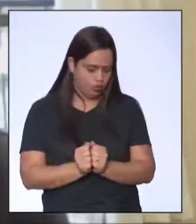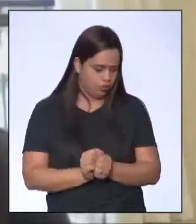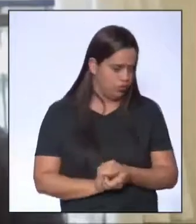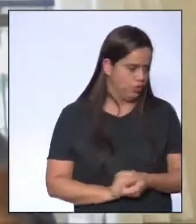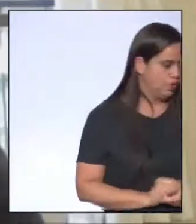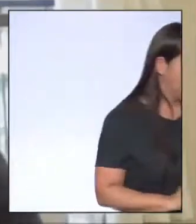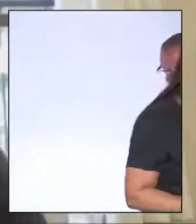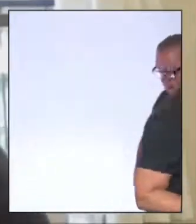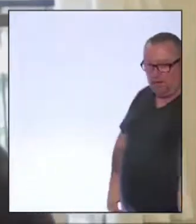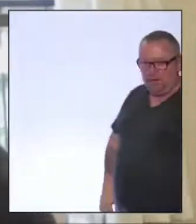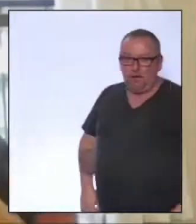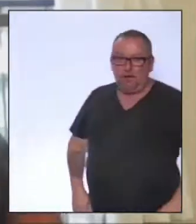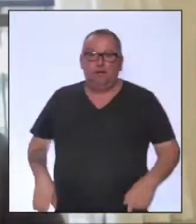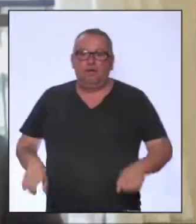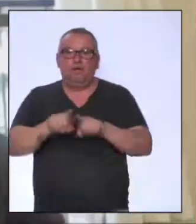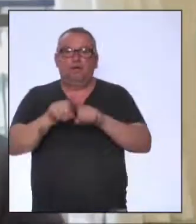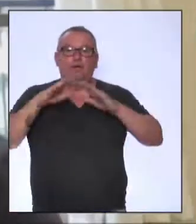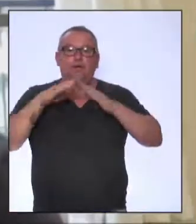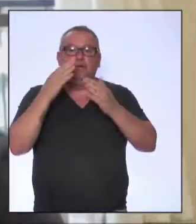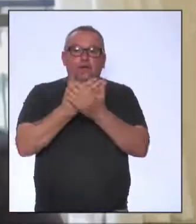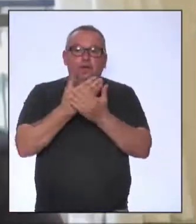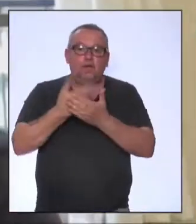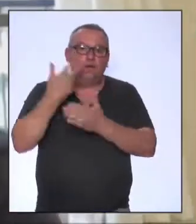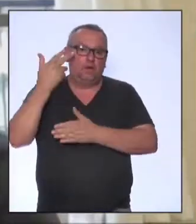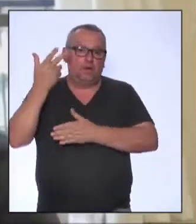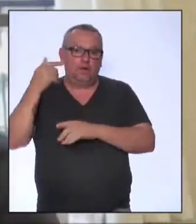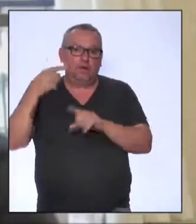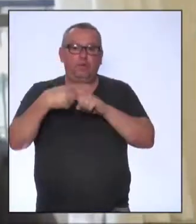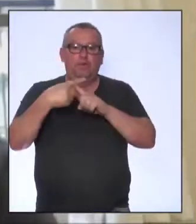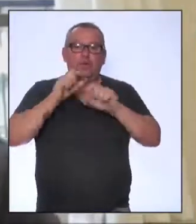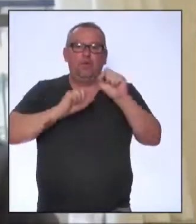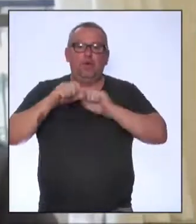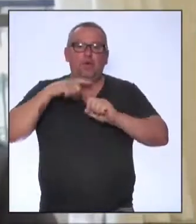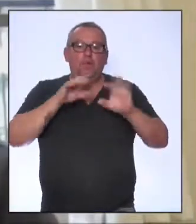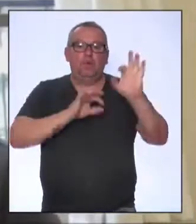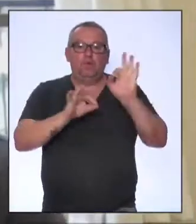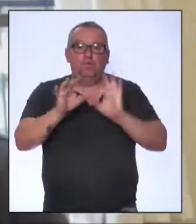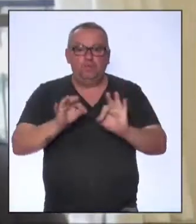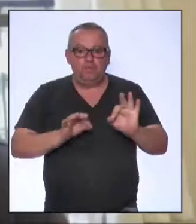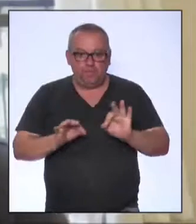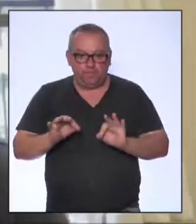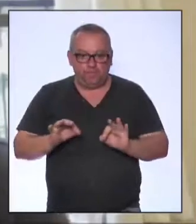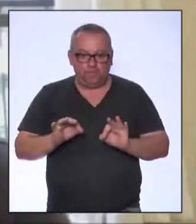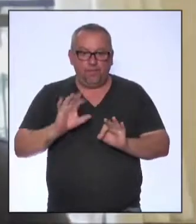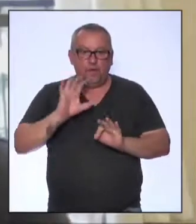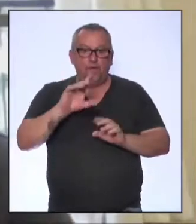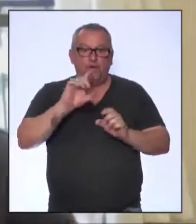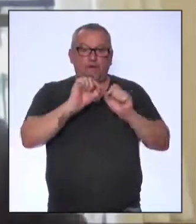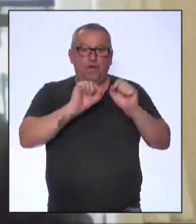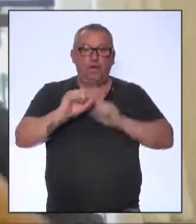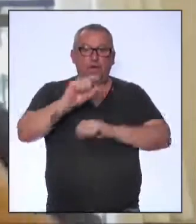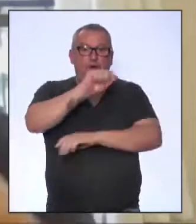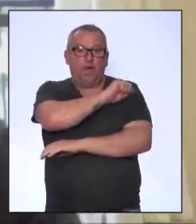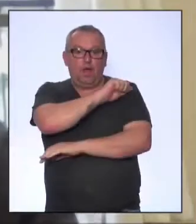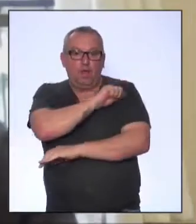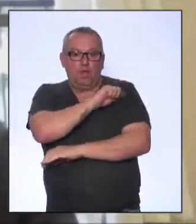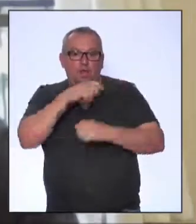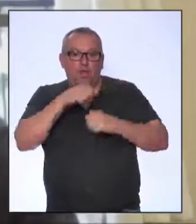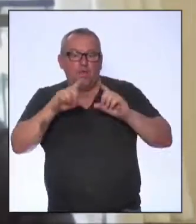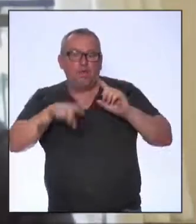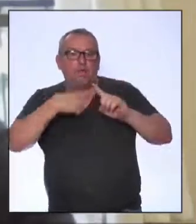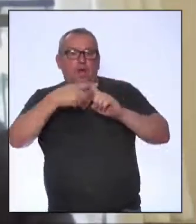mais as escolas regulares no sistema com os projetos, né? Isso faz com que o aluno fique mais